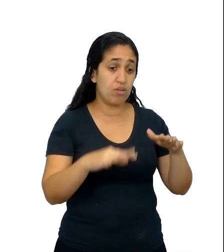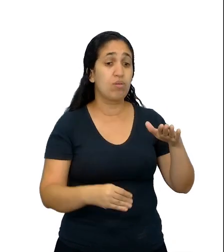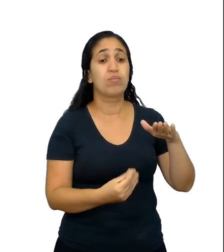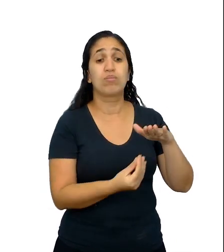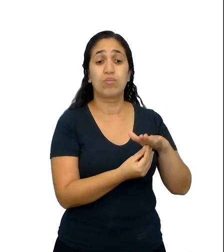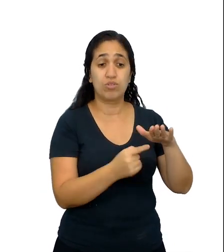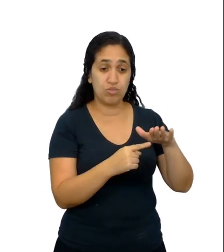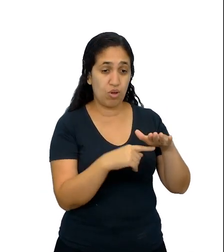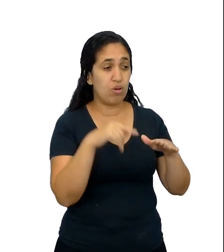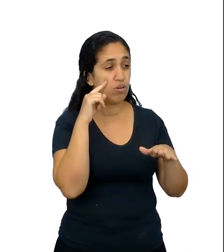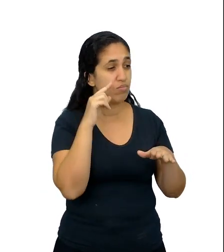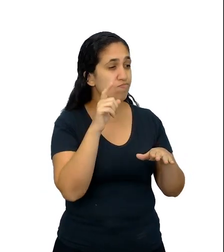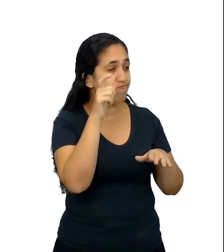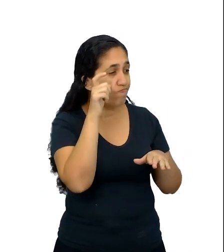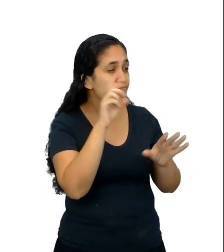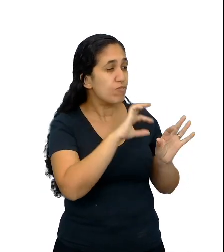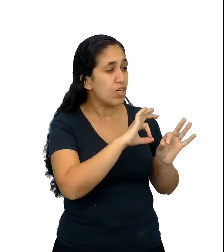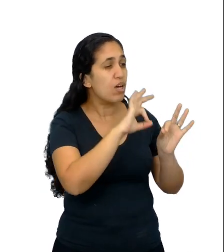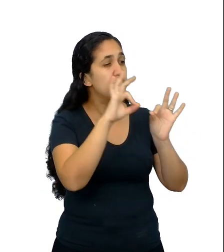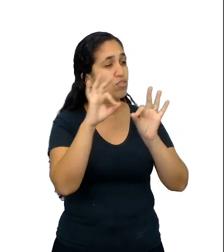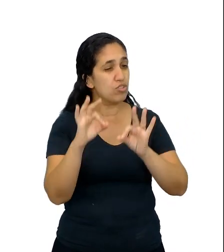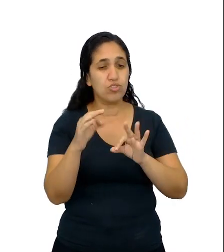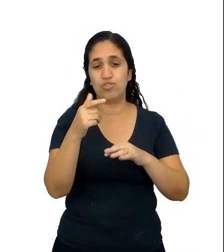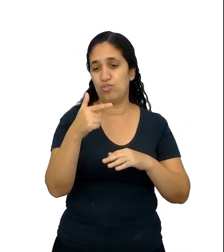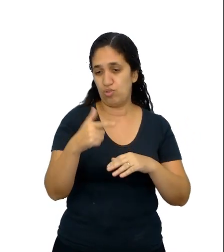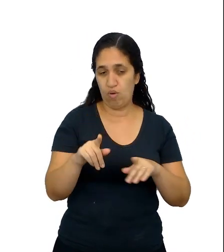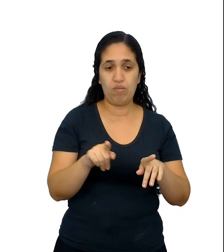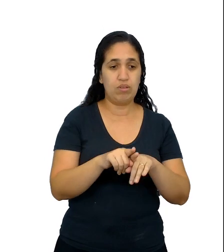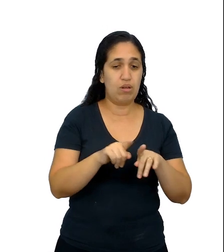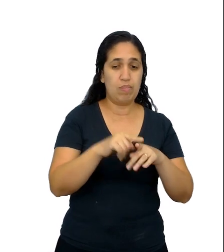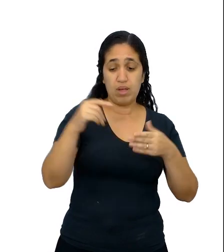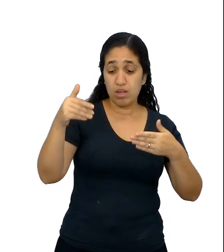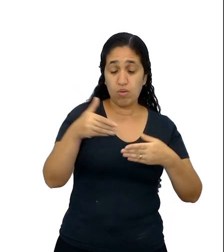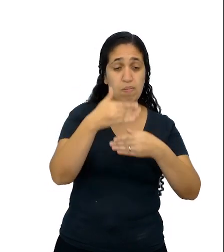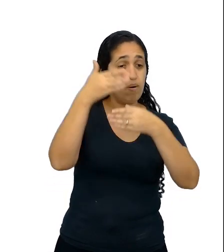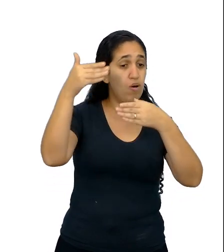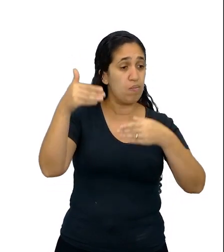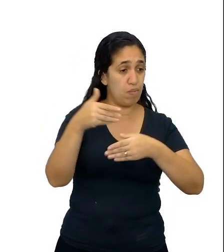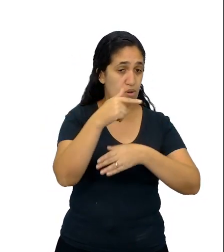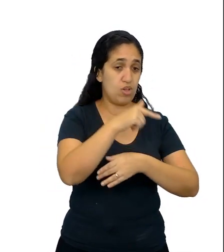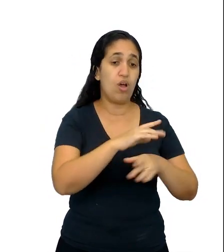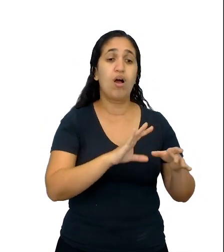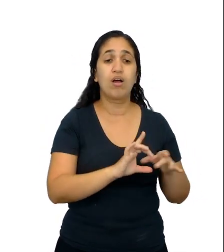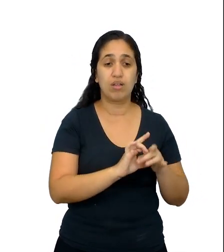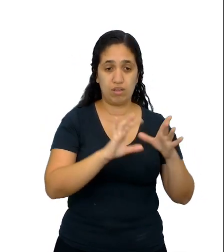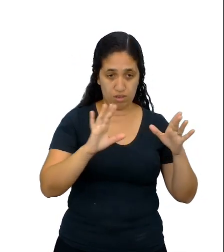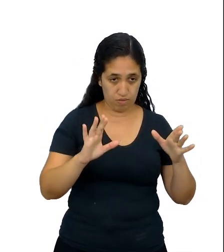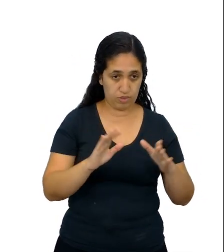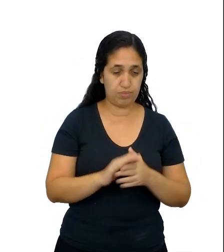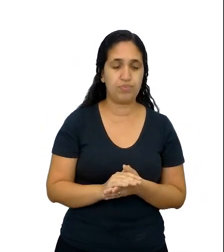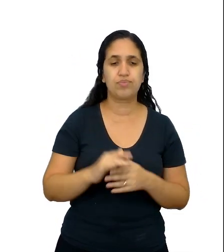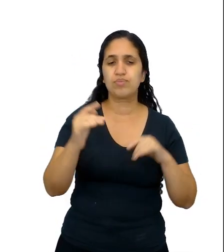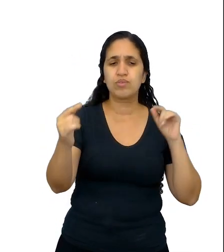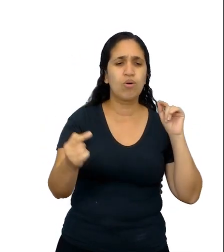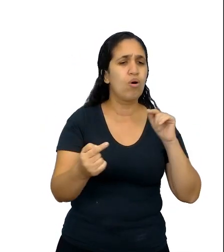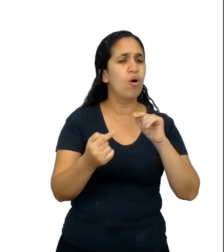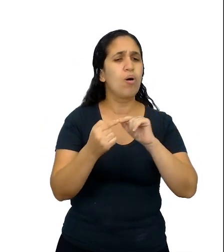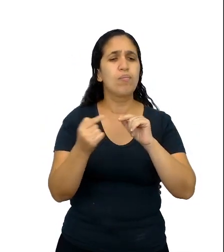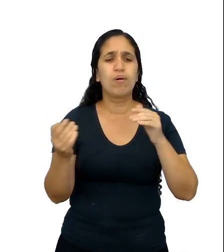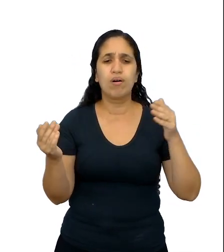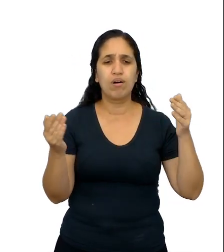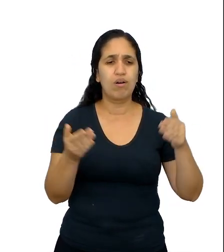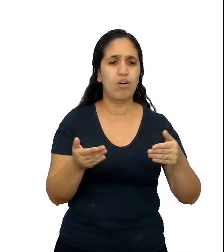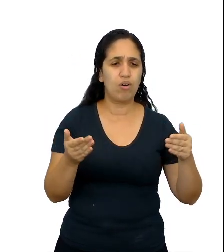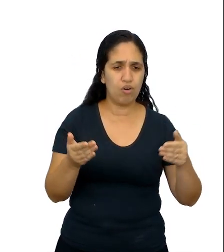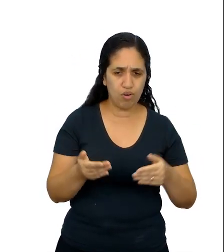repositório e assistirem e buscarem esses PowerPoints que também estão disponibilizados. Então, o objetivo hoje,